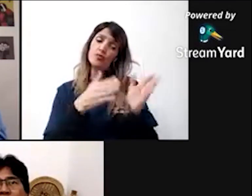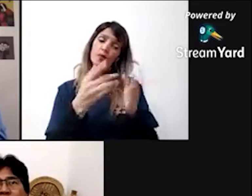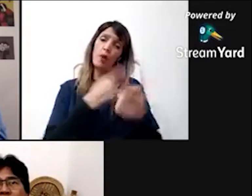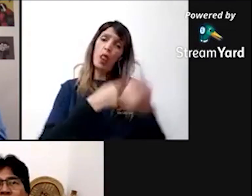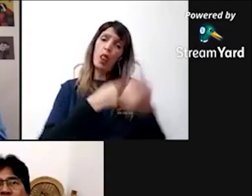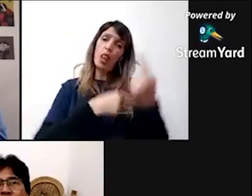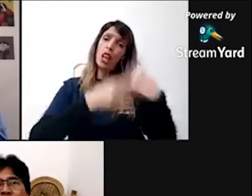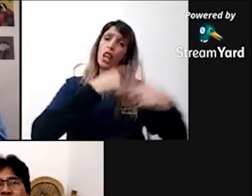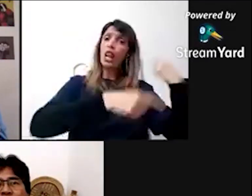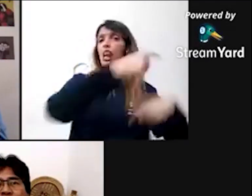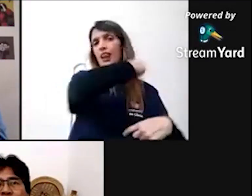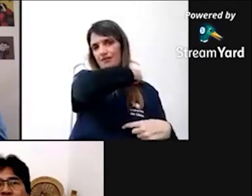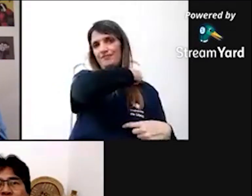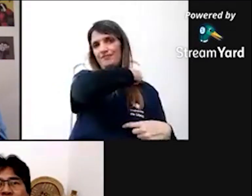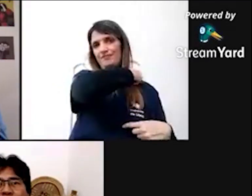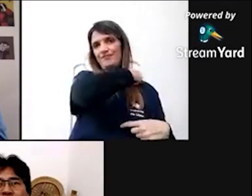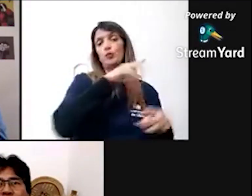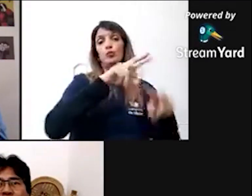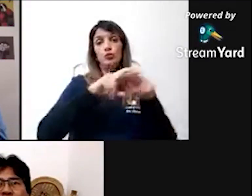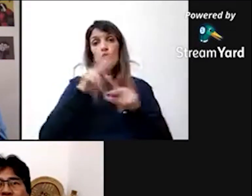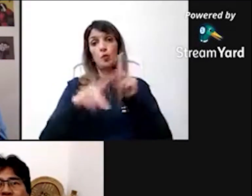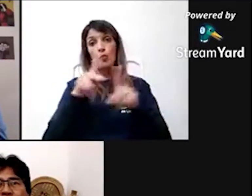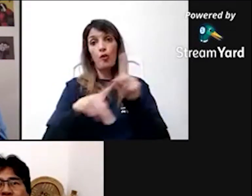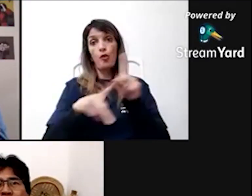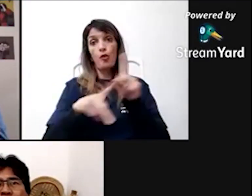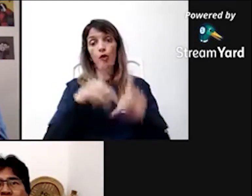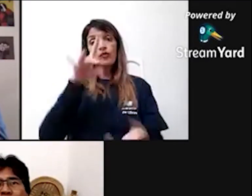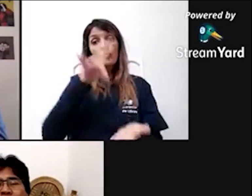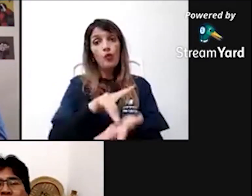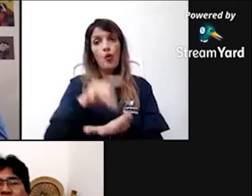Né? Por isso somos chamados de povos originários.